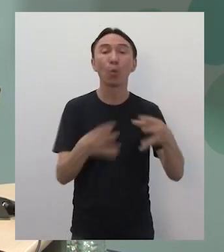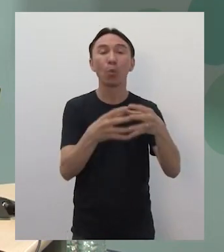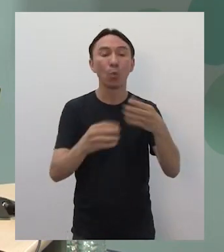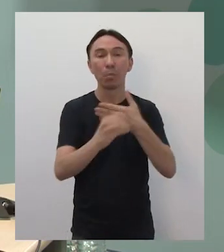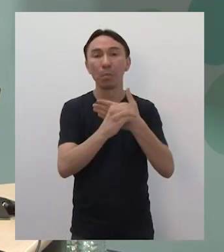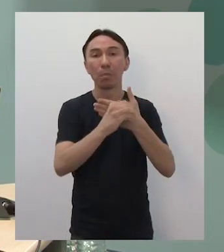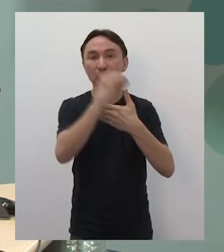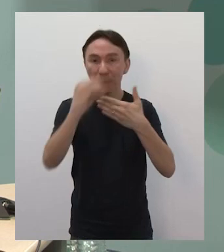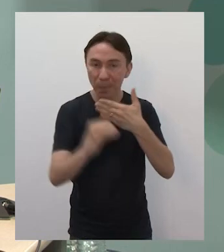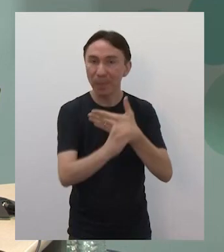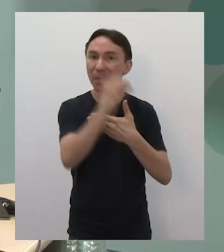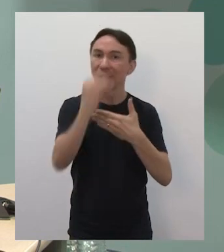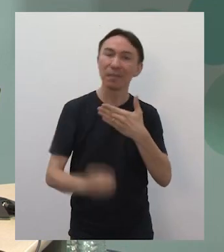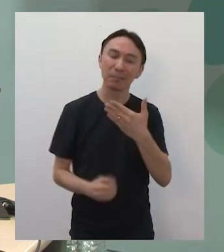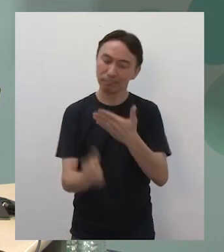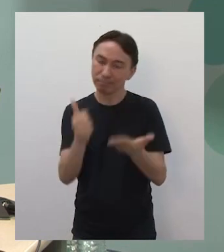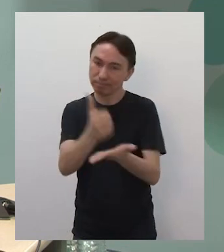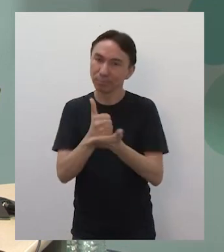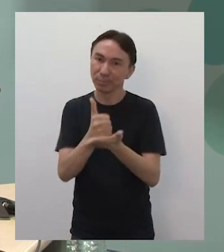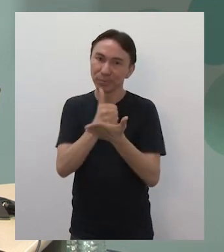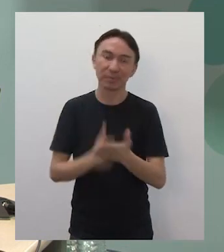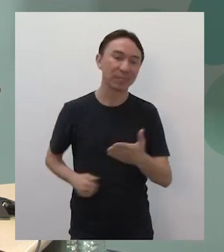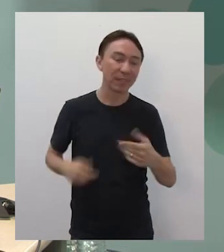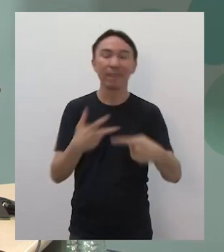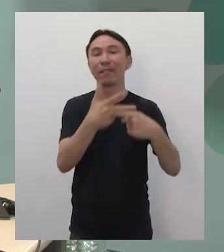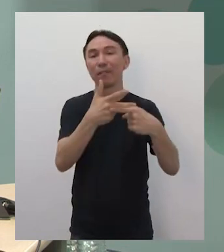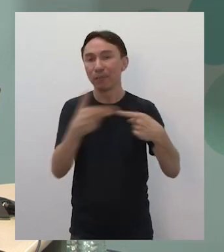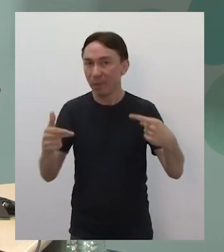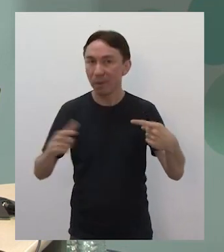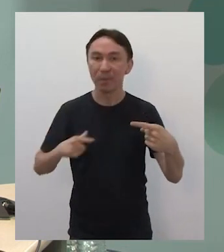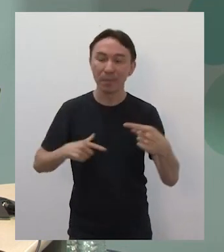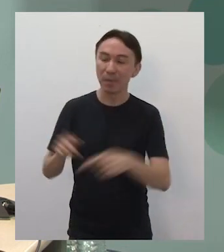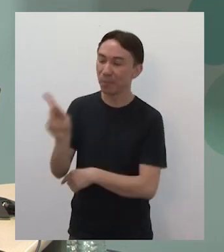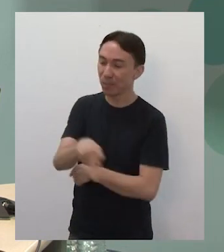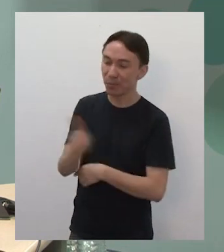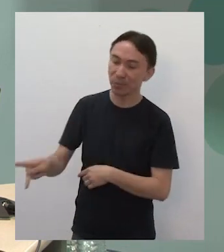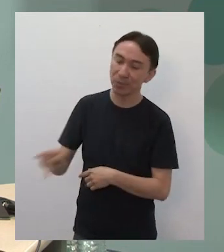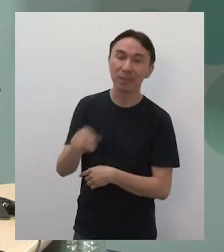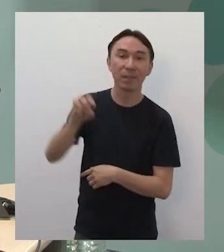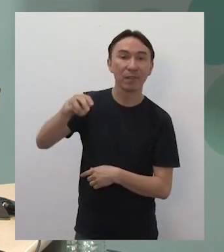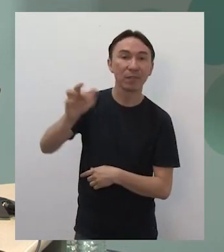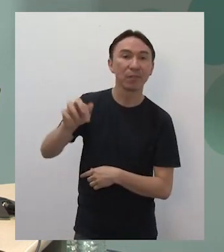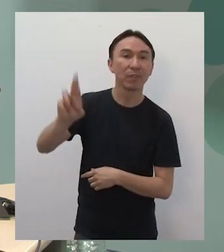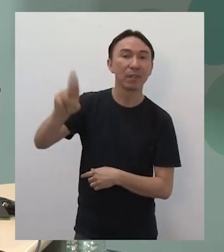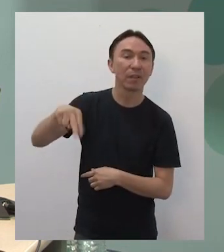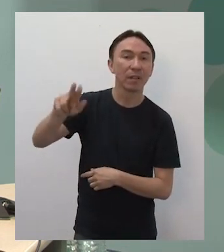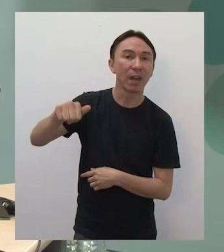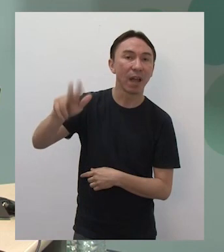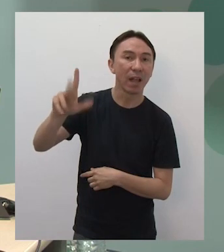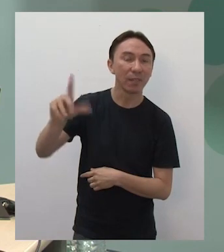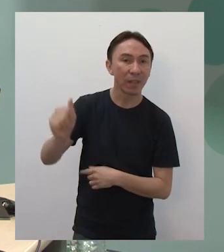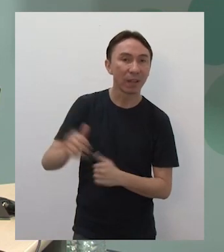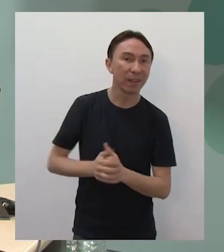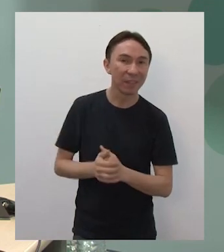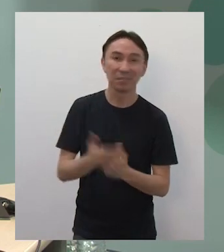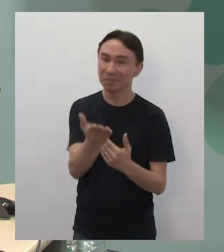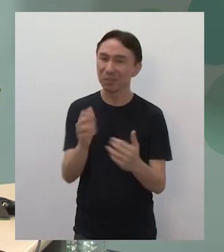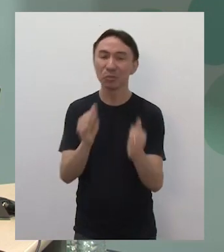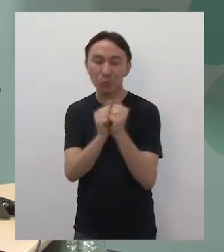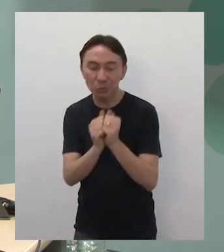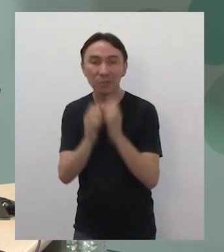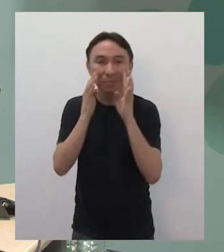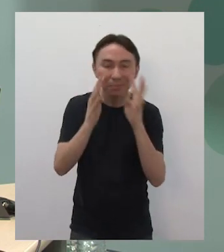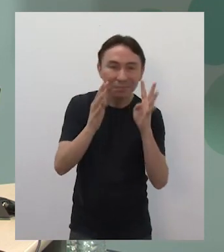aí nessa transmissão, a equipe da EFAP, né, a professora Maria Fernanda, e você que nos acompanhou até aqui, enriqueceu a nossa roda de